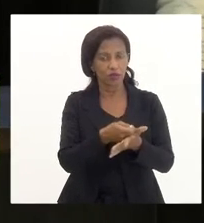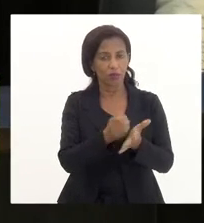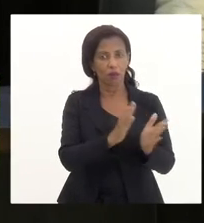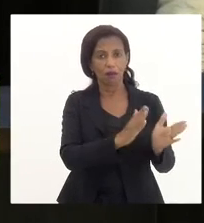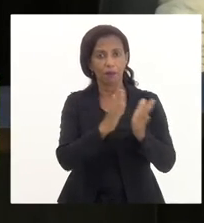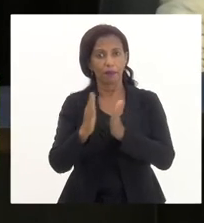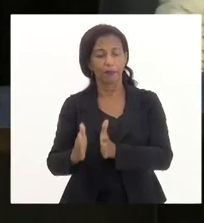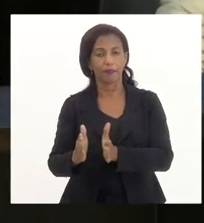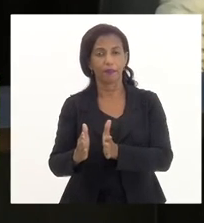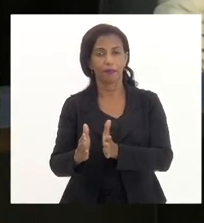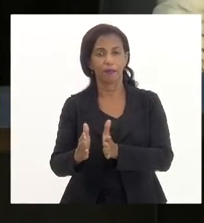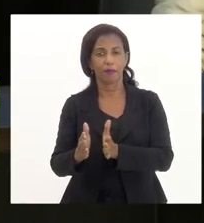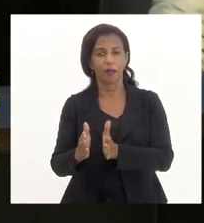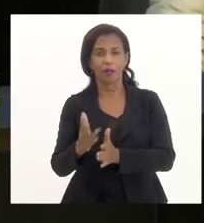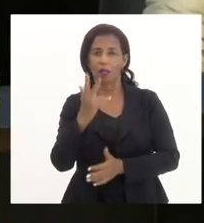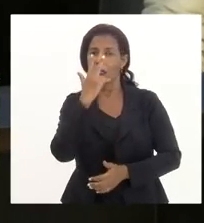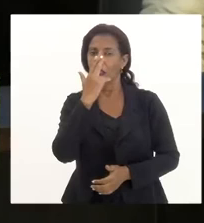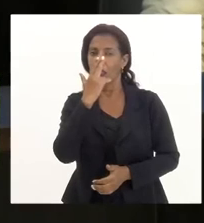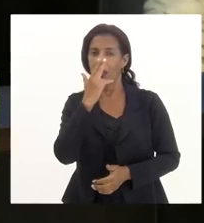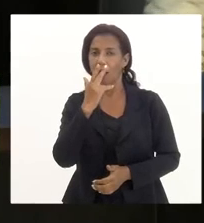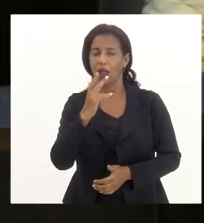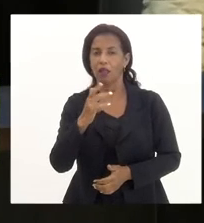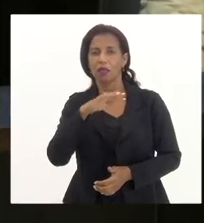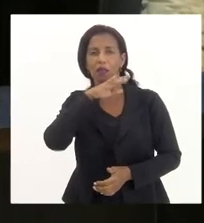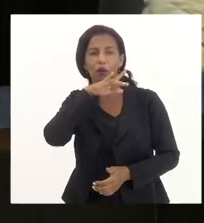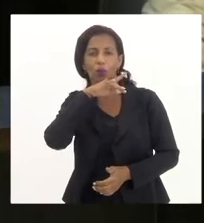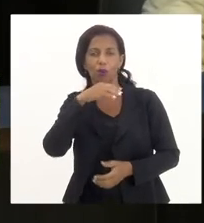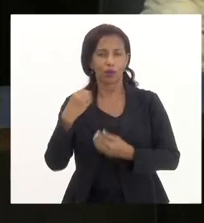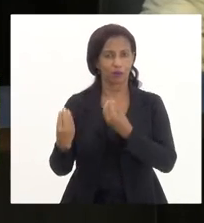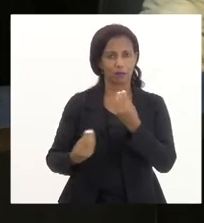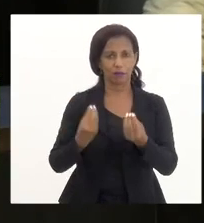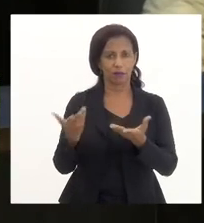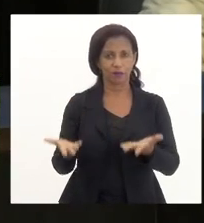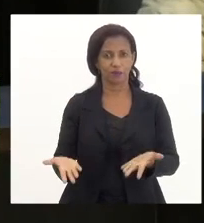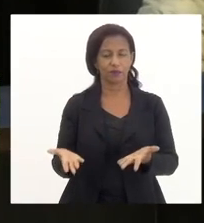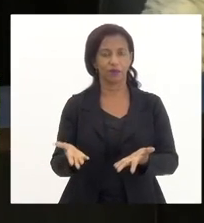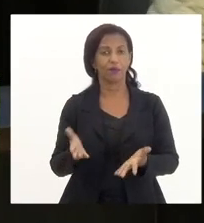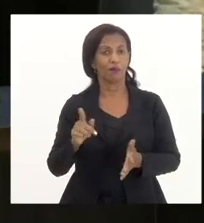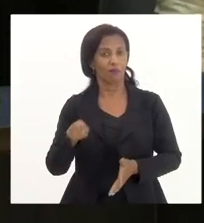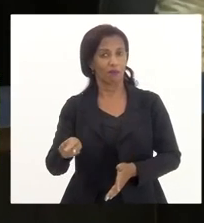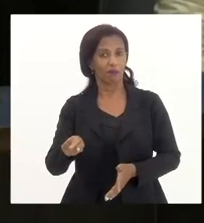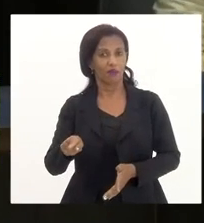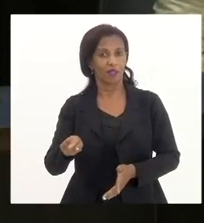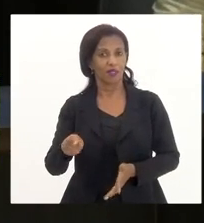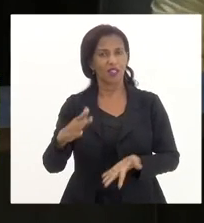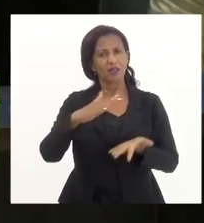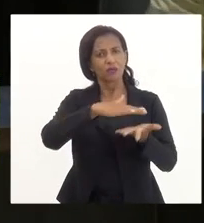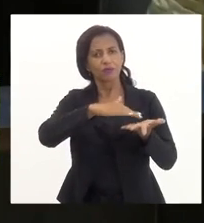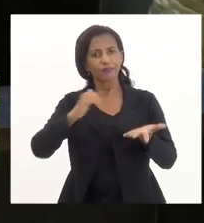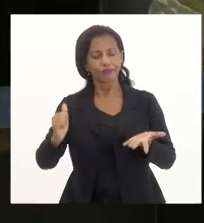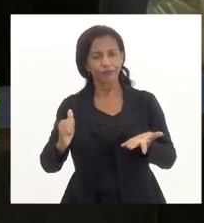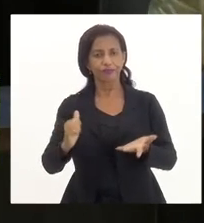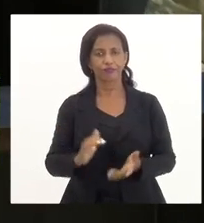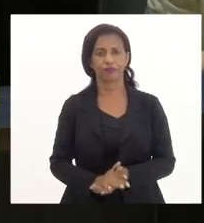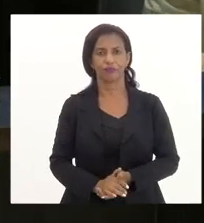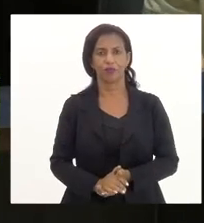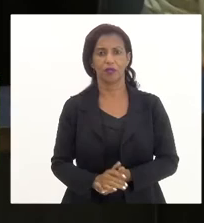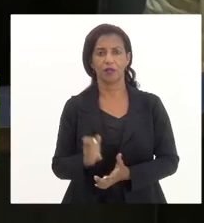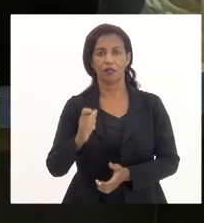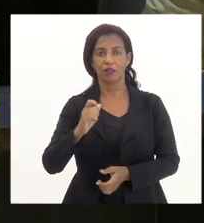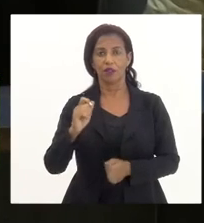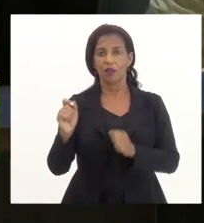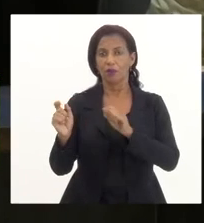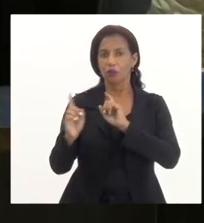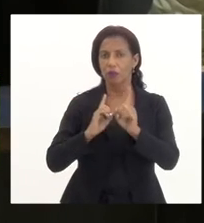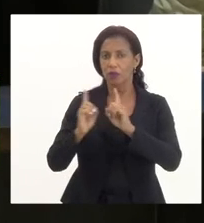passem sem parecer tão amargos construção mas ela nos furta fazer um